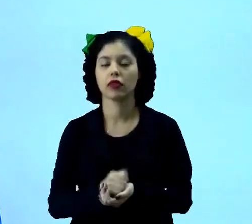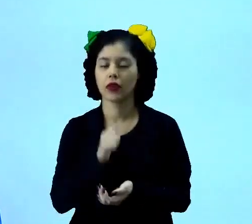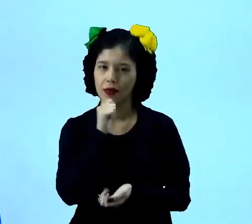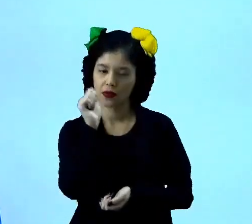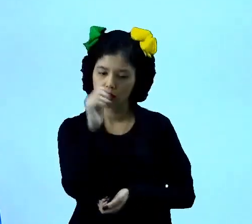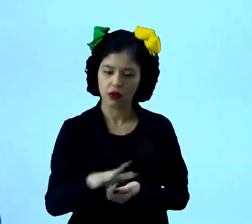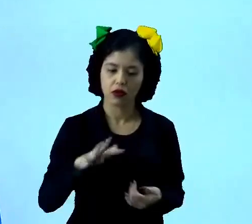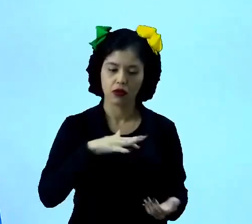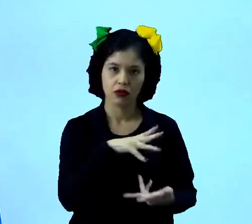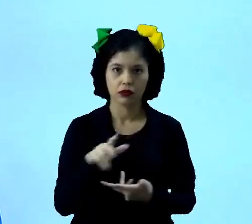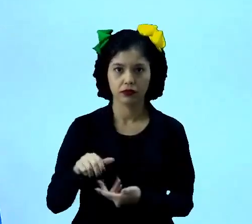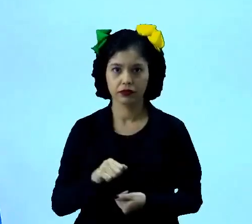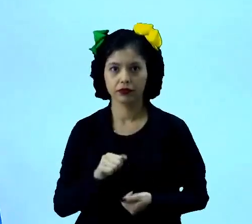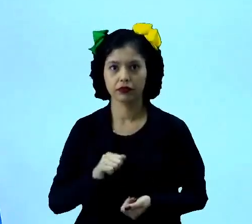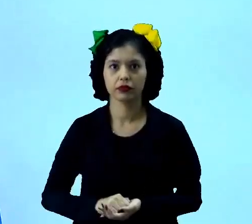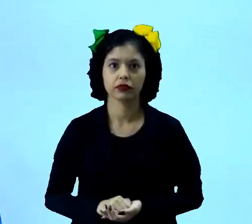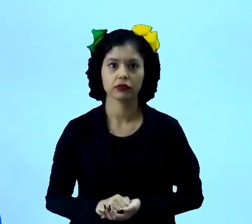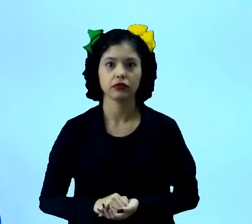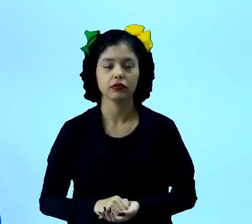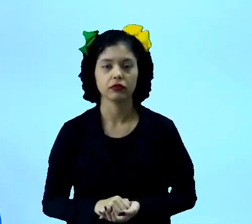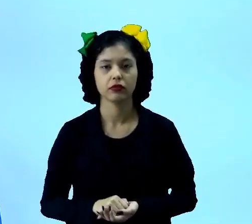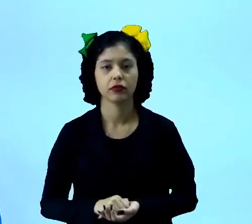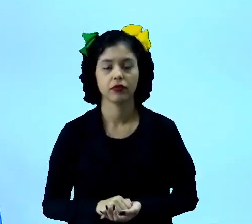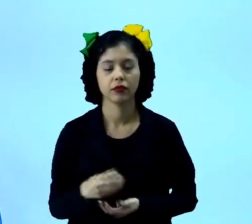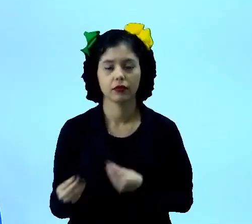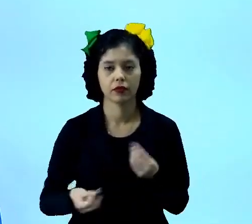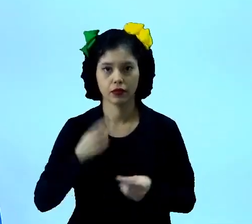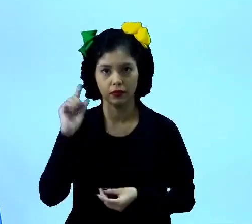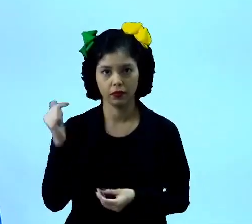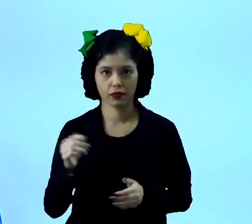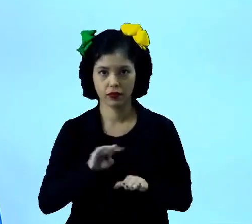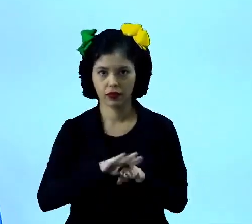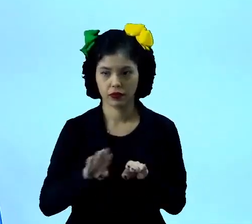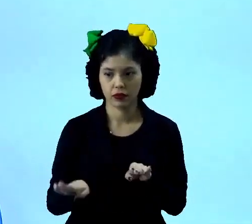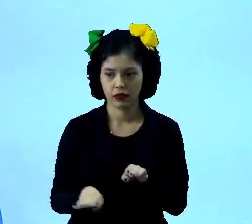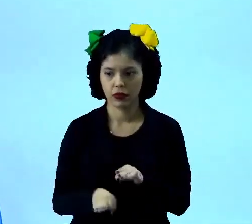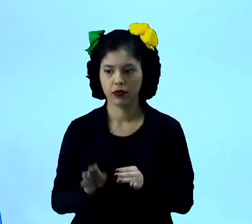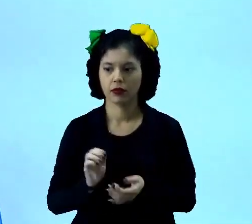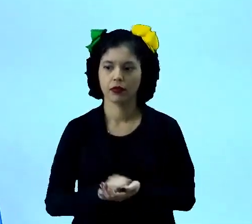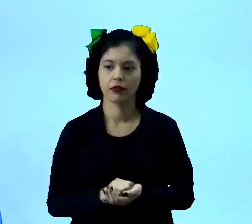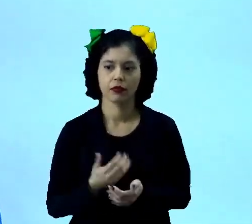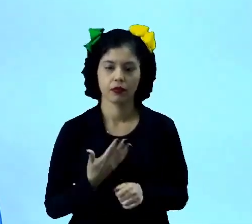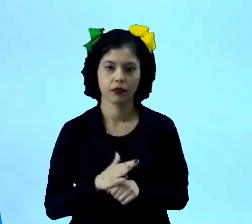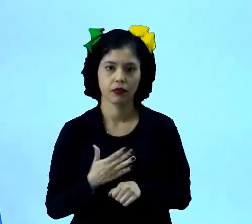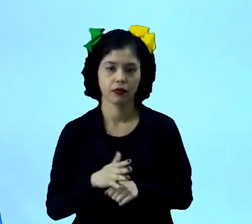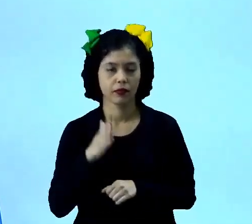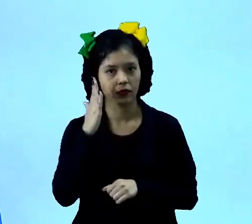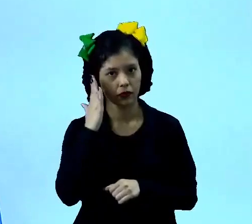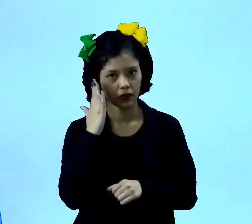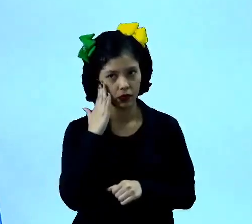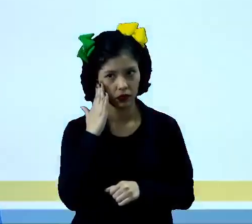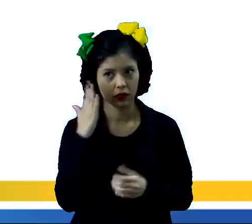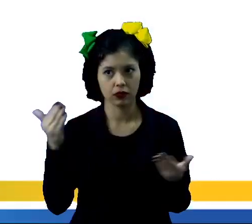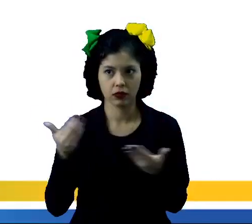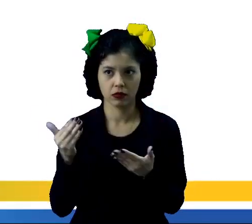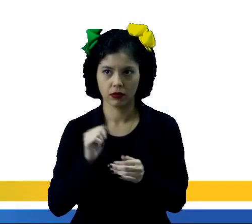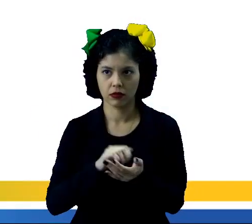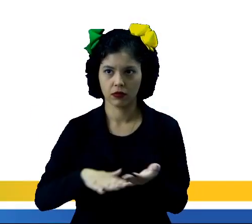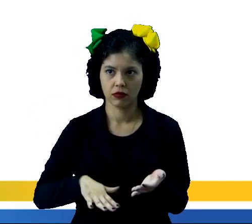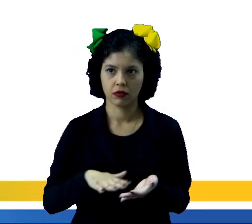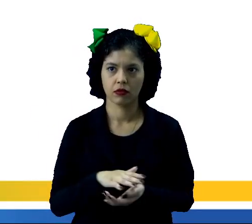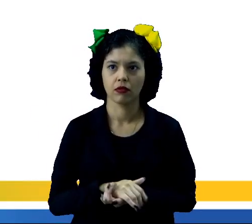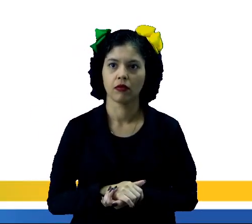do mundo e coloca, né, os outros povos como inferiores. Então vamos lá exercitar um pouco do que nós aprendemos na aula de hoje.